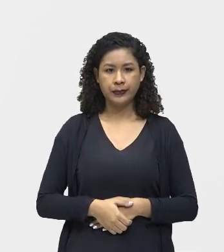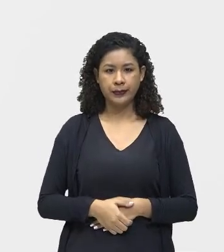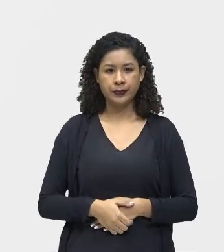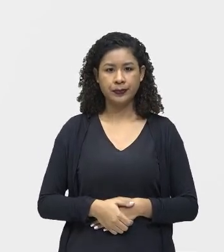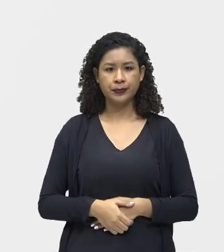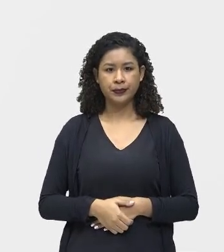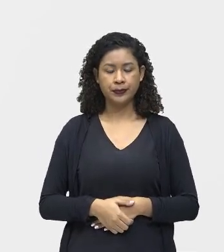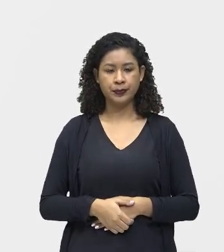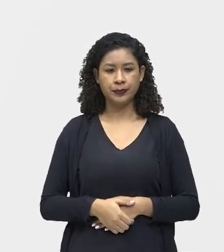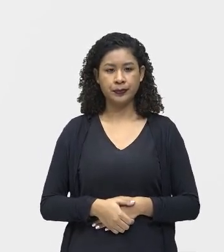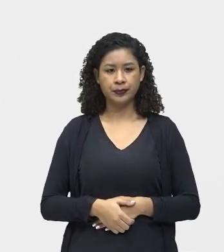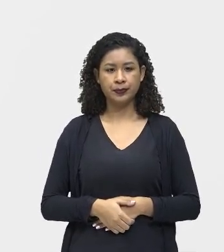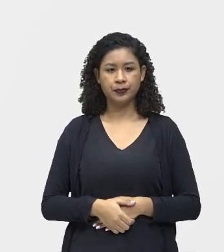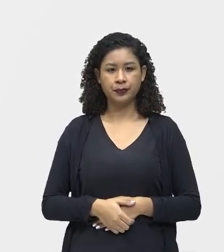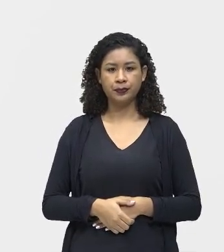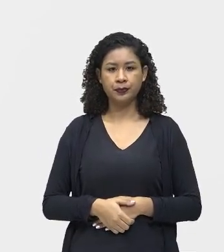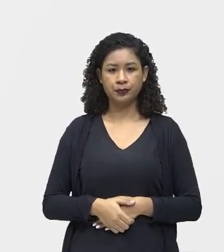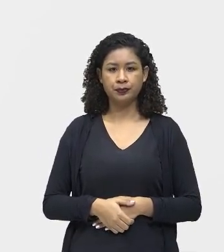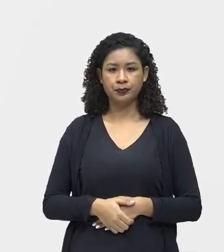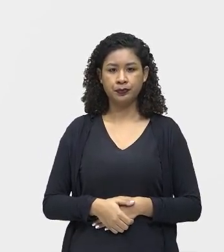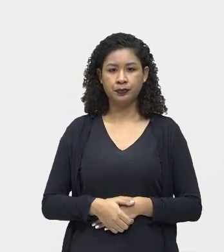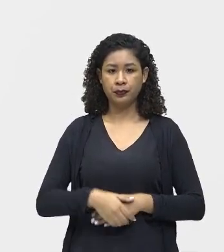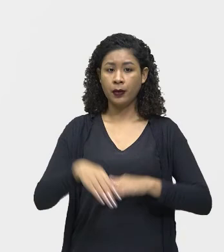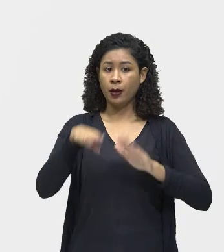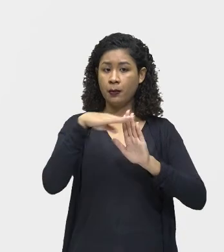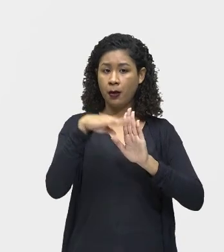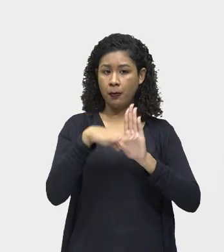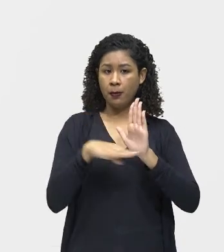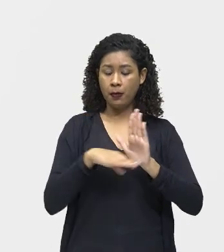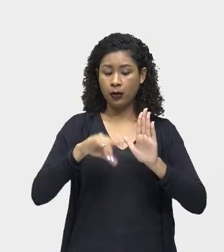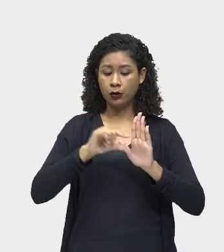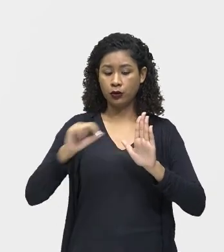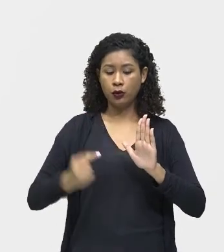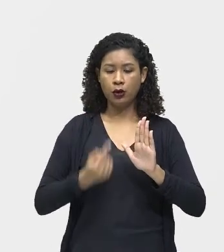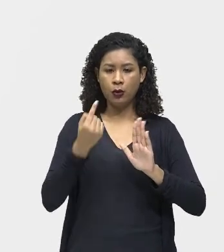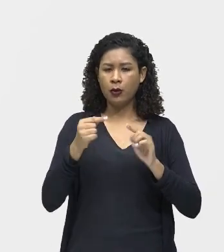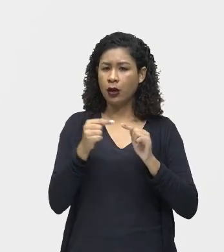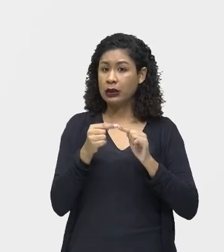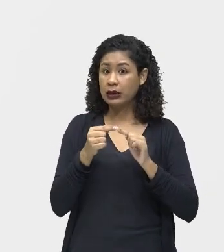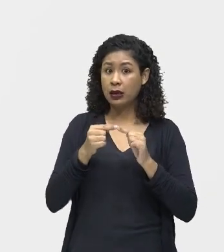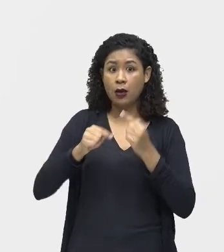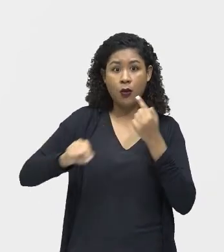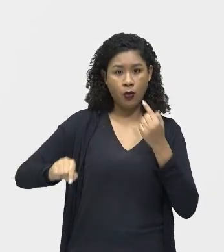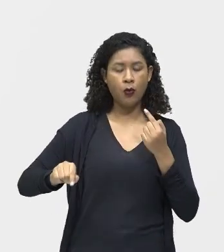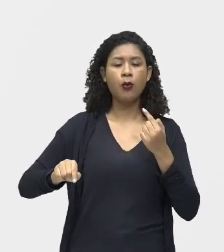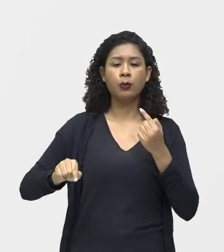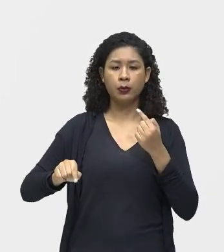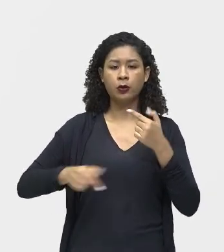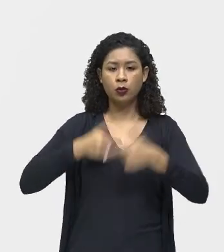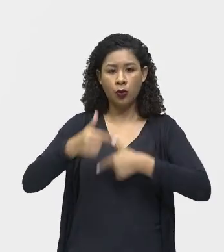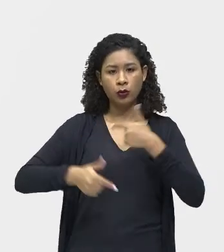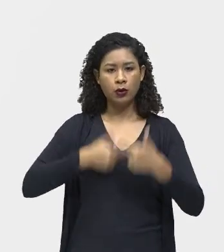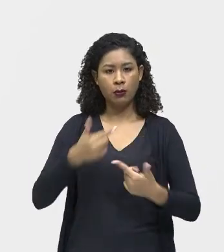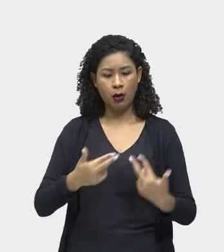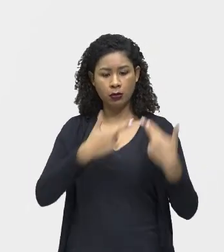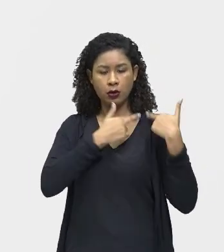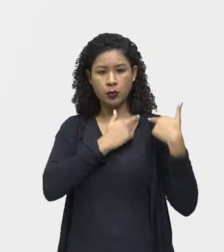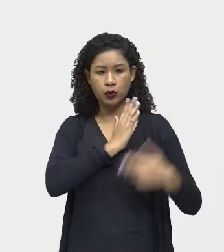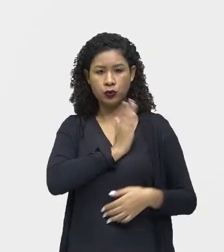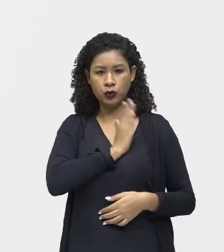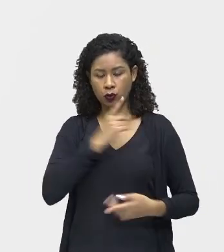fala o seguinte: assinale a alternativa que não apresenta uma função do sistema cardiovascular. E aí a gente tem